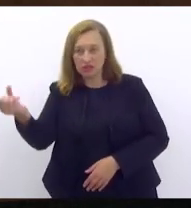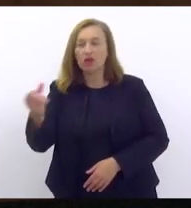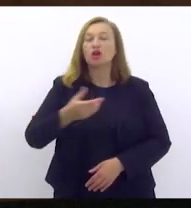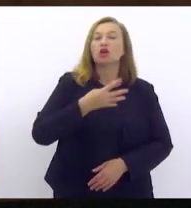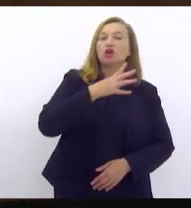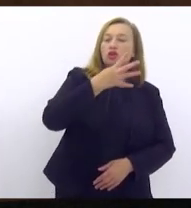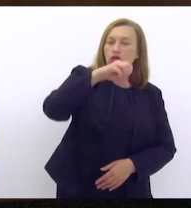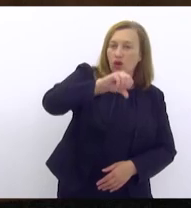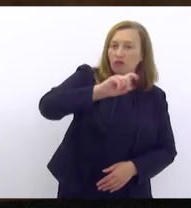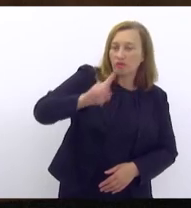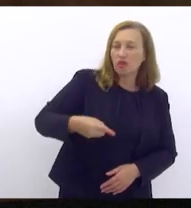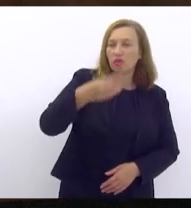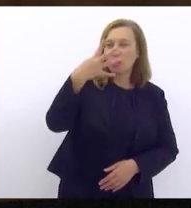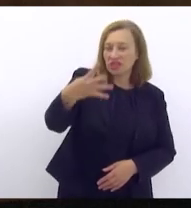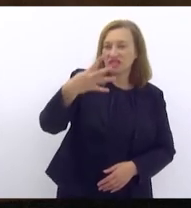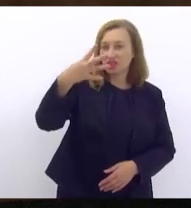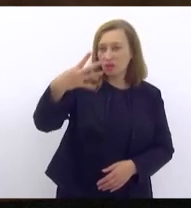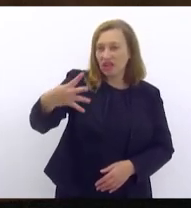9.644 de 22,